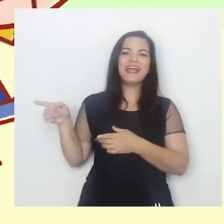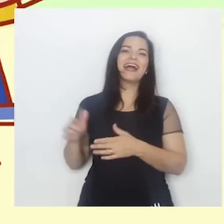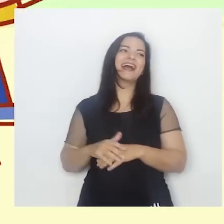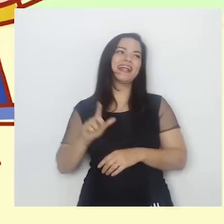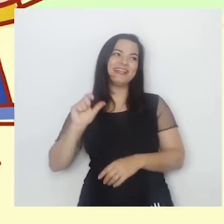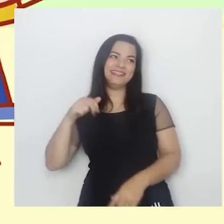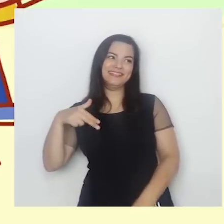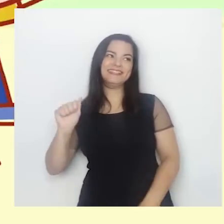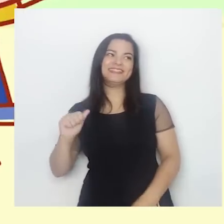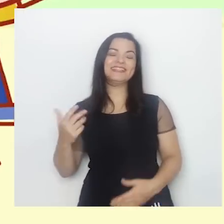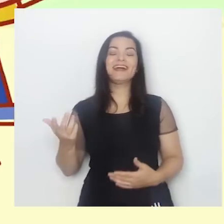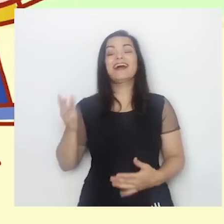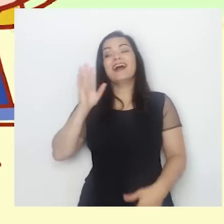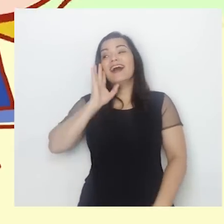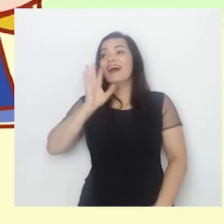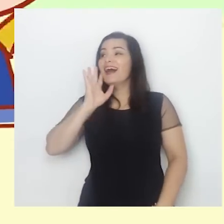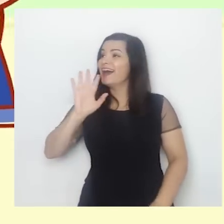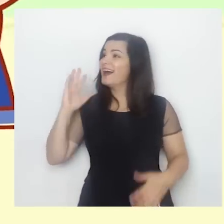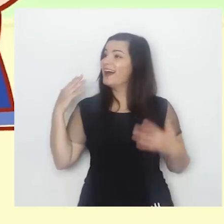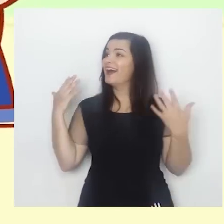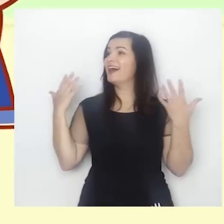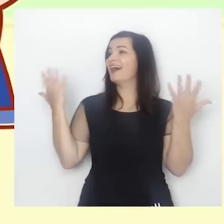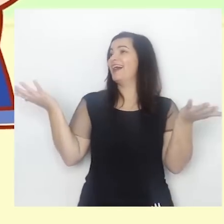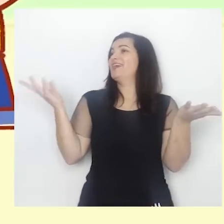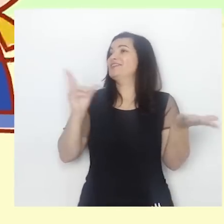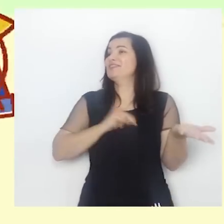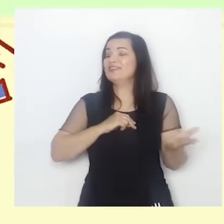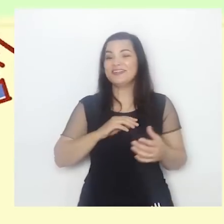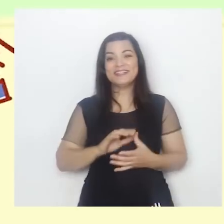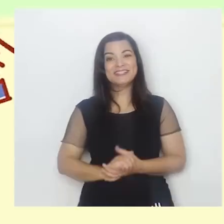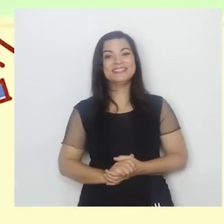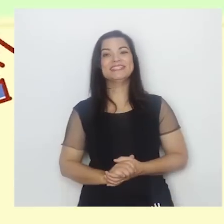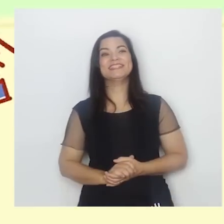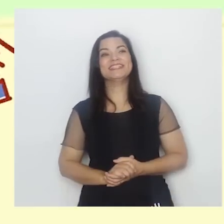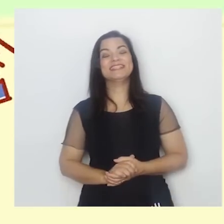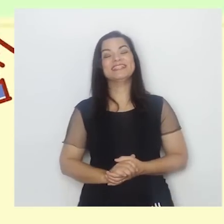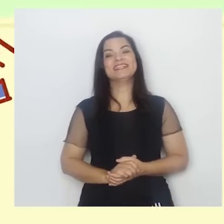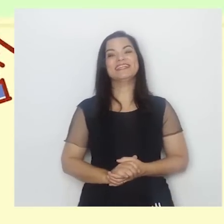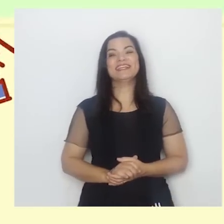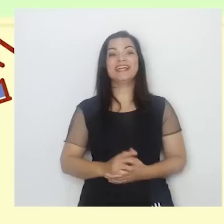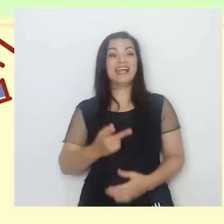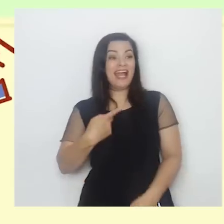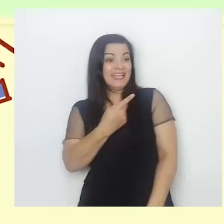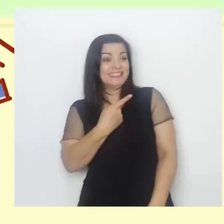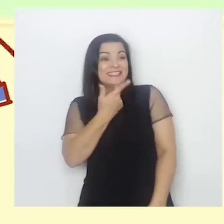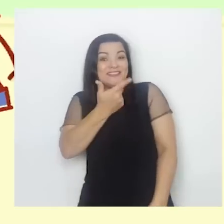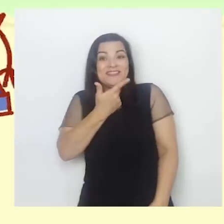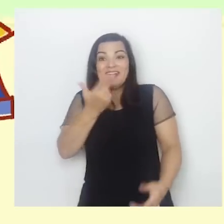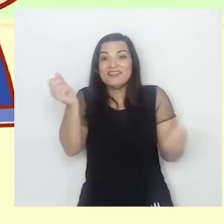é muito legal! A gente falou a mesma